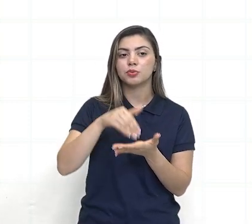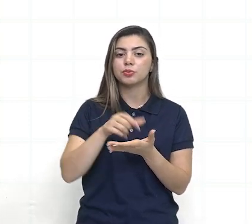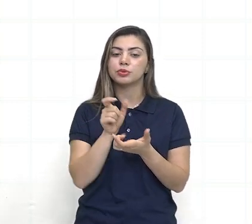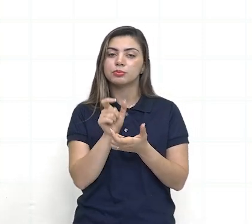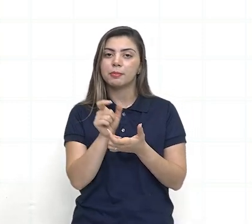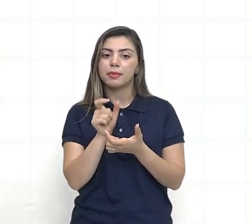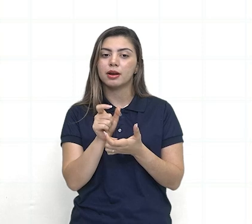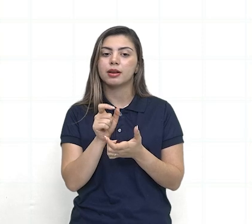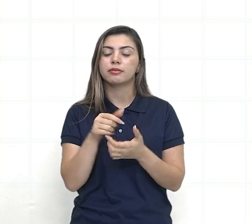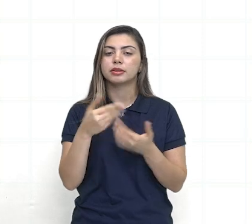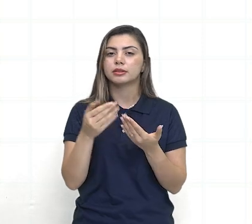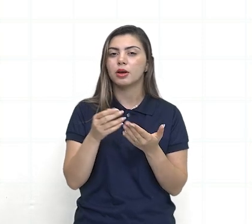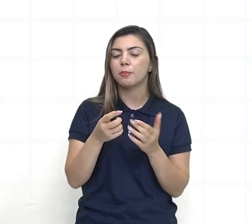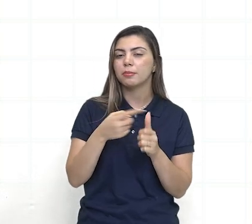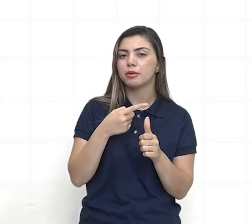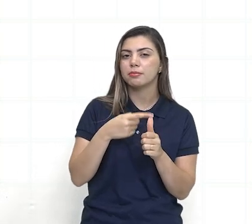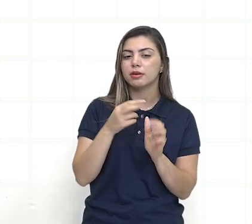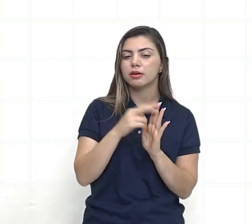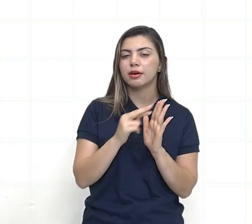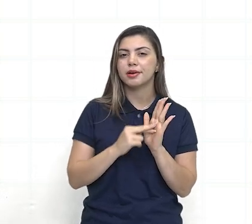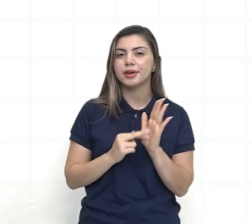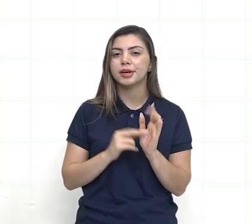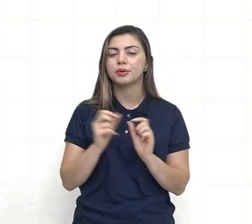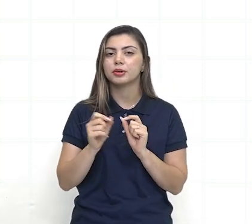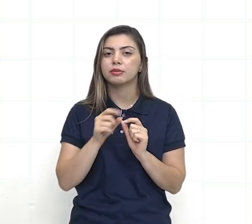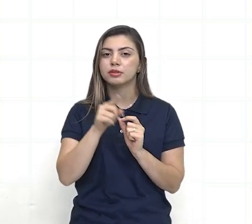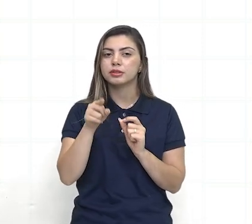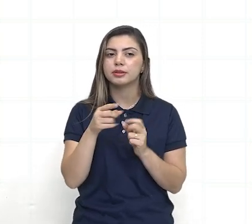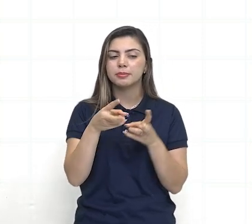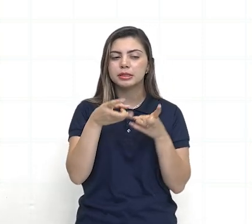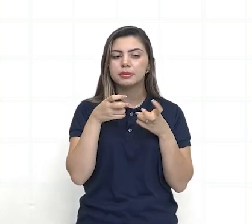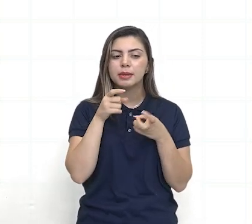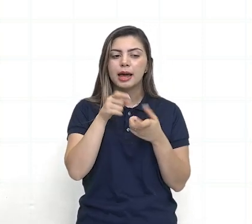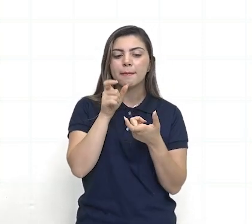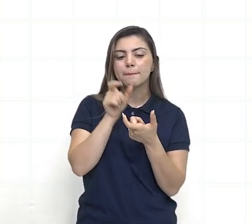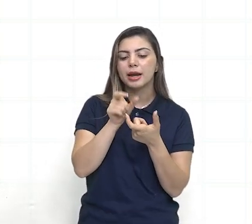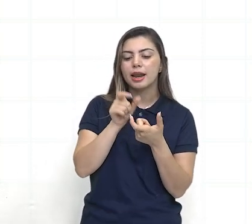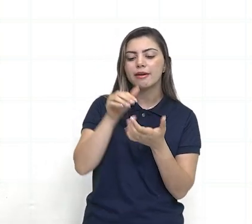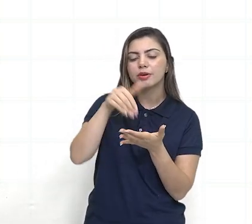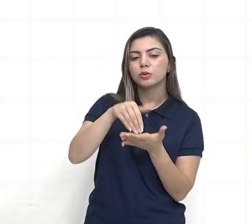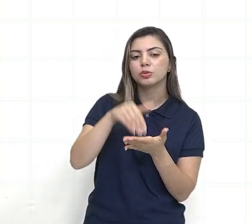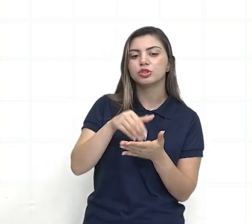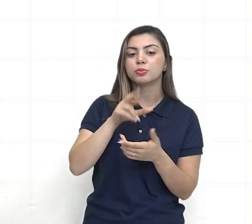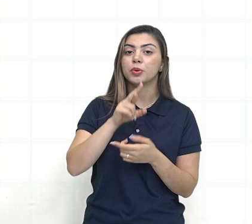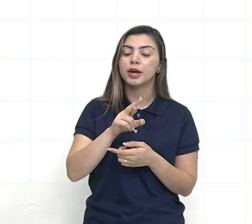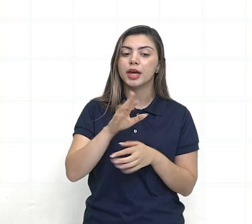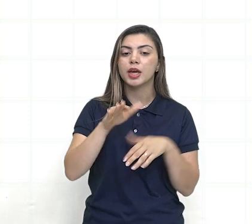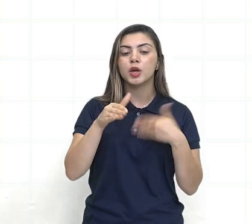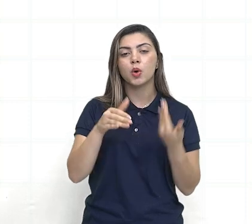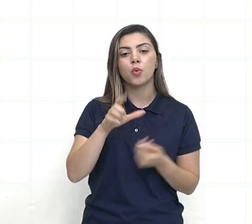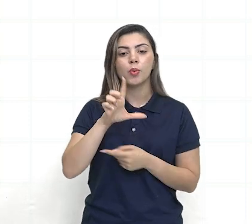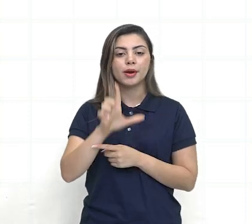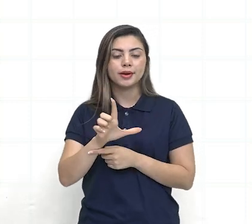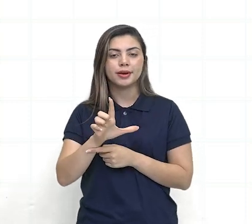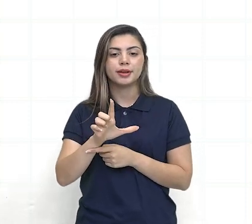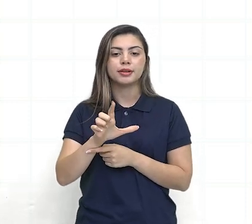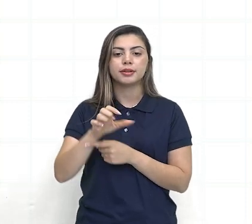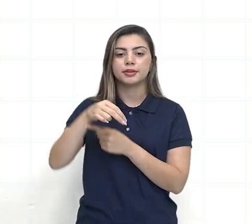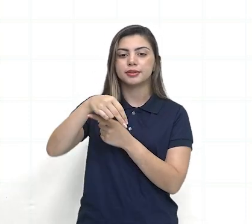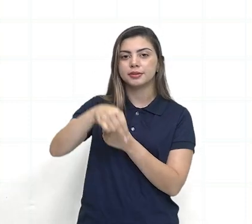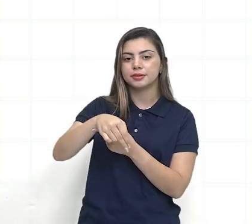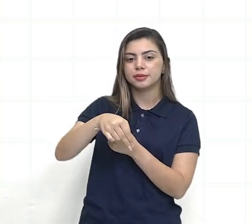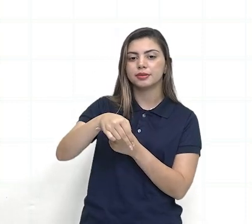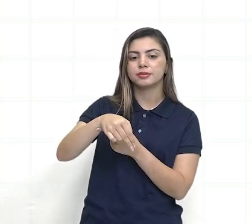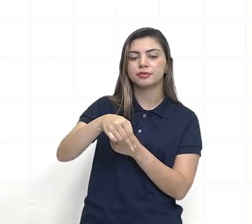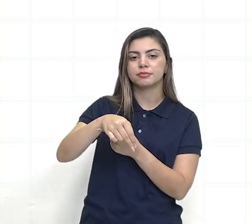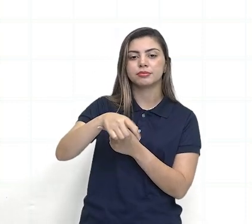primeira regra é que você vai observar a terminação da palavra. Se ela terminou em R, se ela terminou em L, se